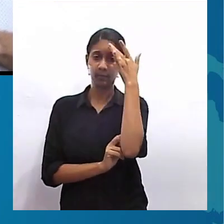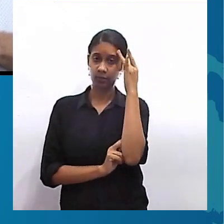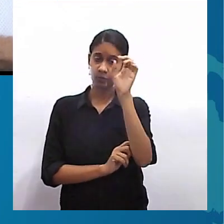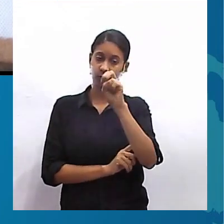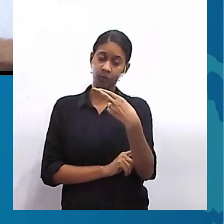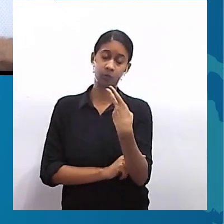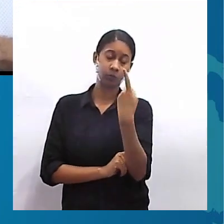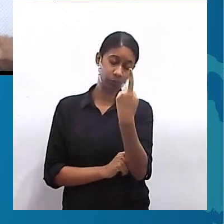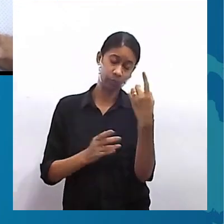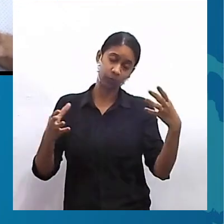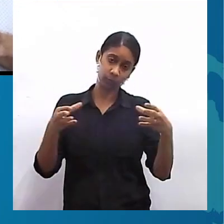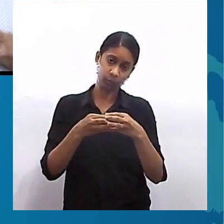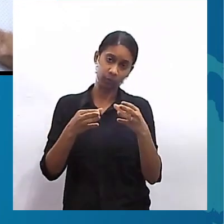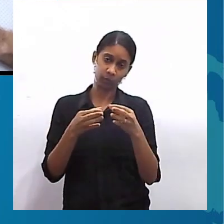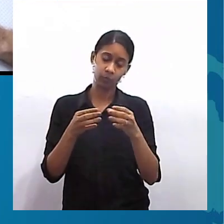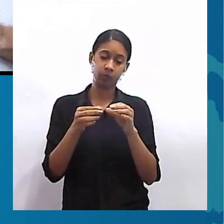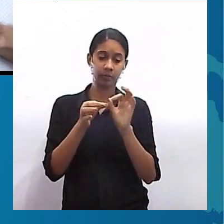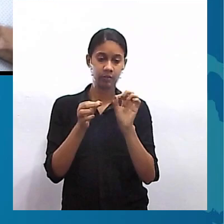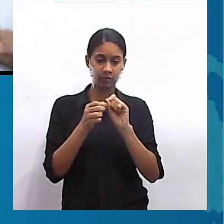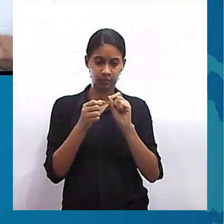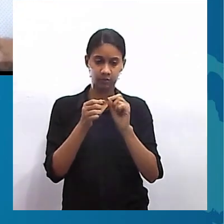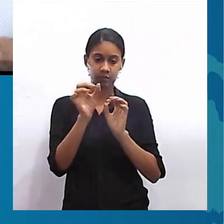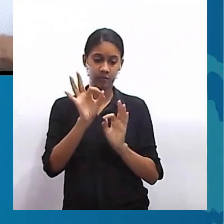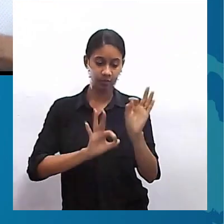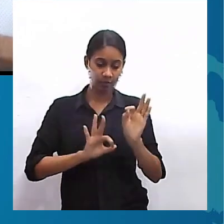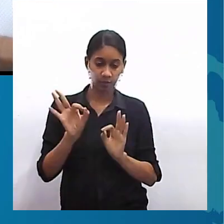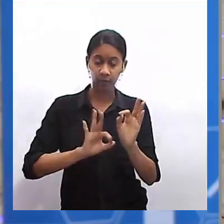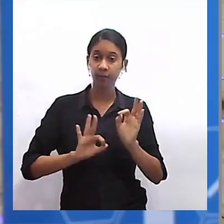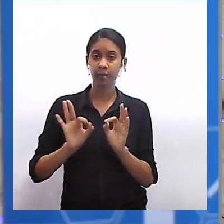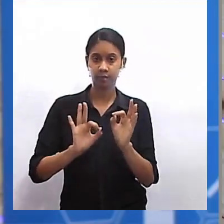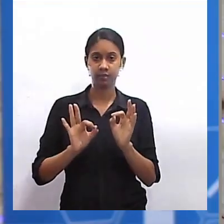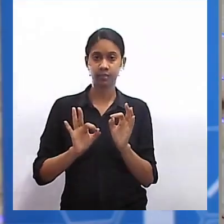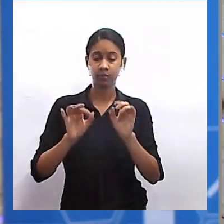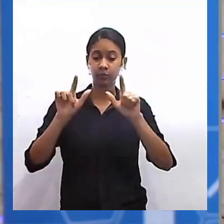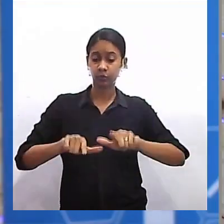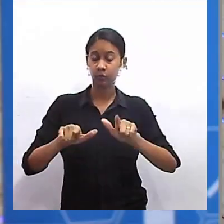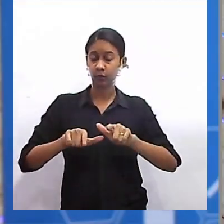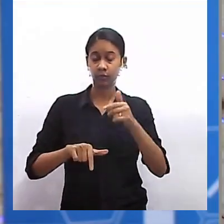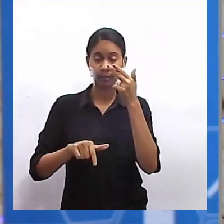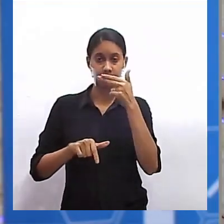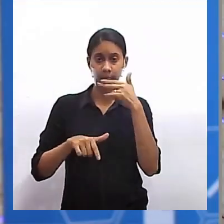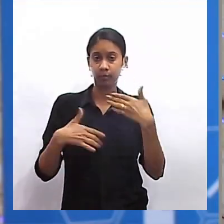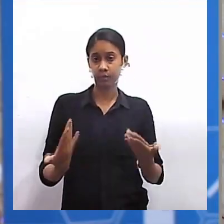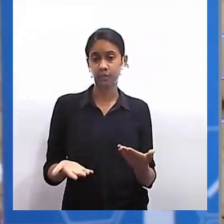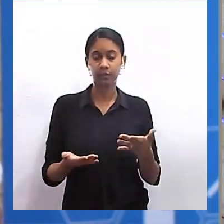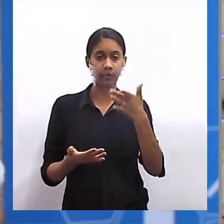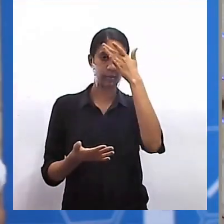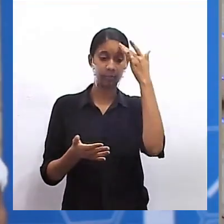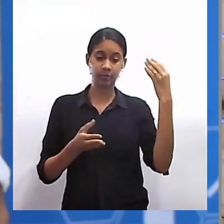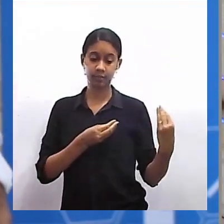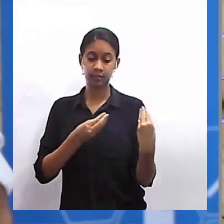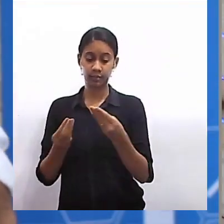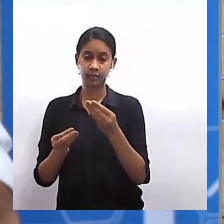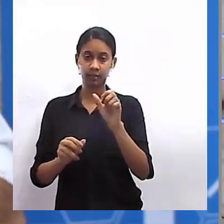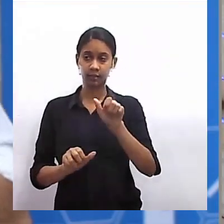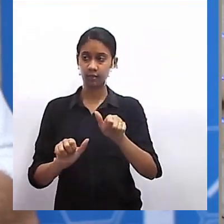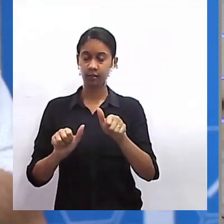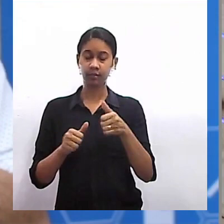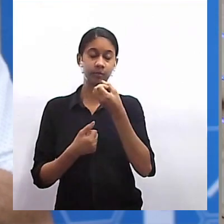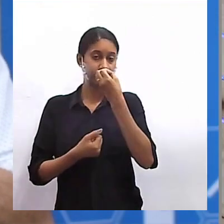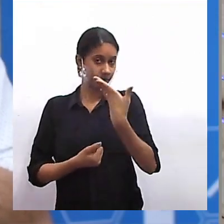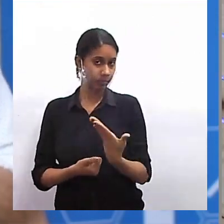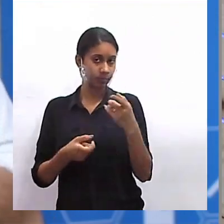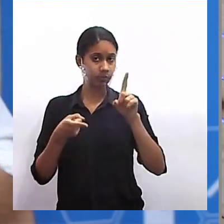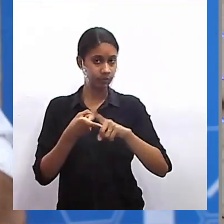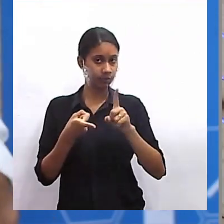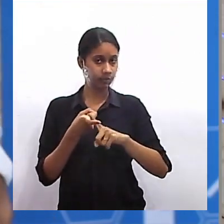fazer todo esse trabalho. Então, ganha o fornecedor, ganha o cliente.